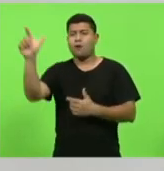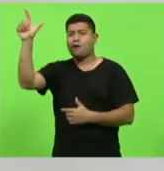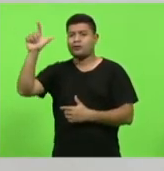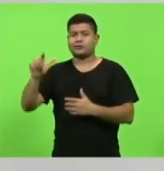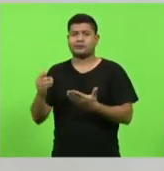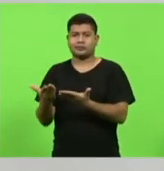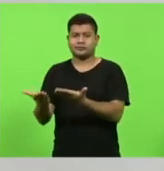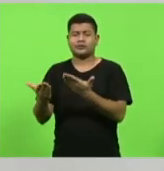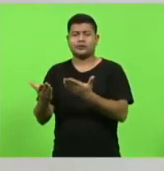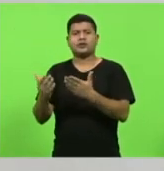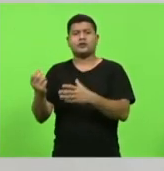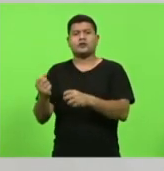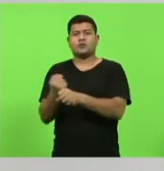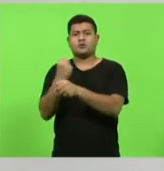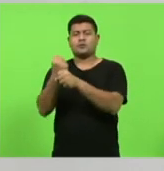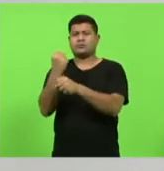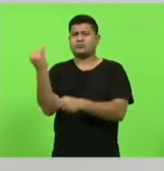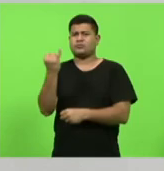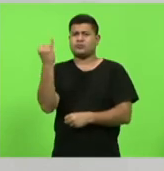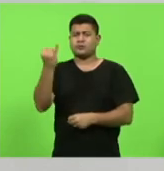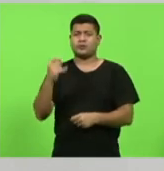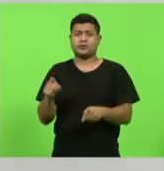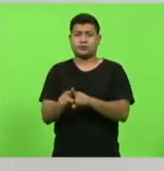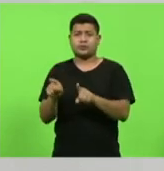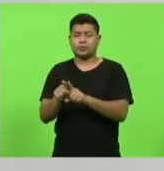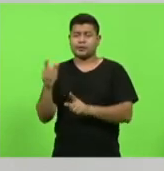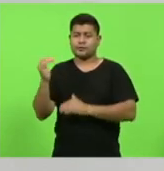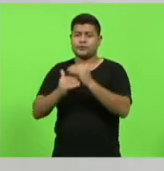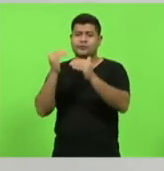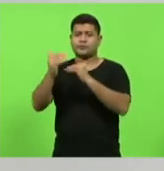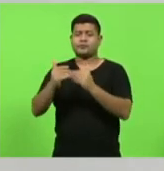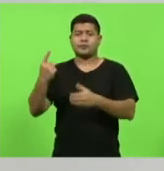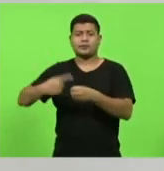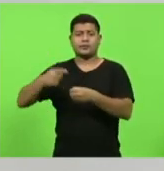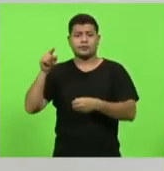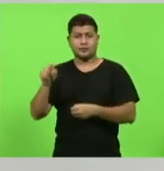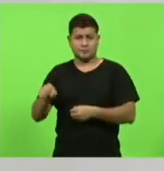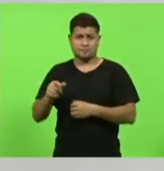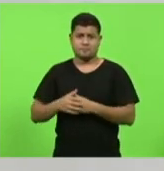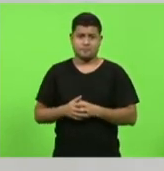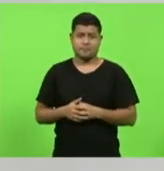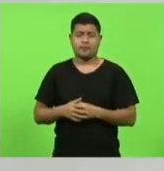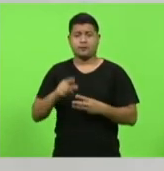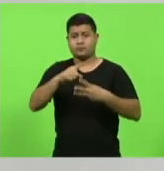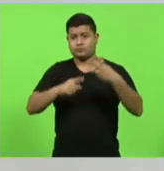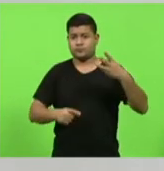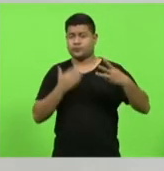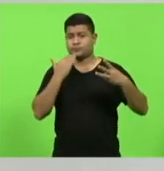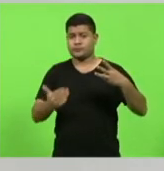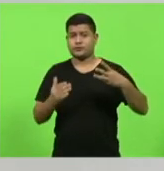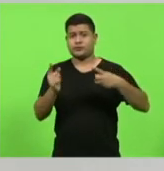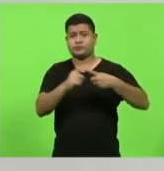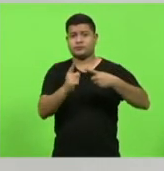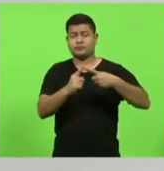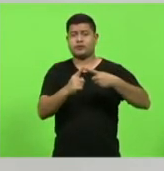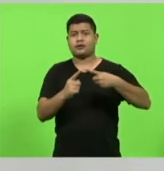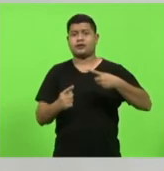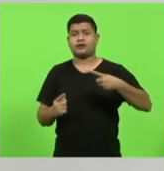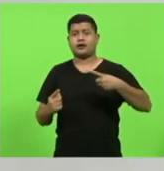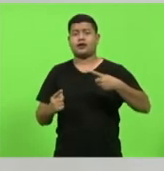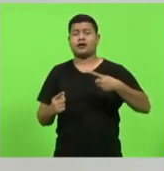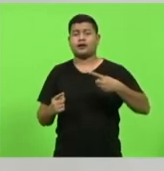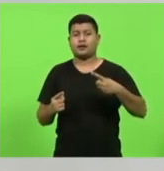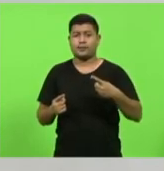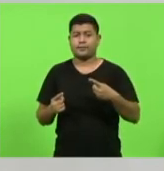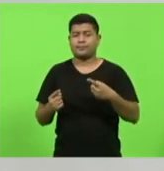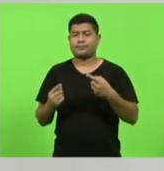para Blumenau e fundamental para o desenvolvimento da cidade. Quero aqui deixar esses três pedidos. A conclusão, a entrega da